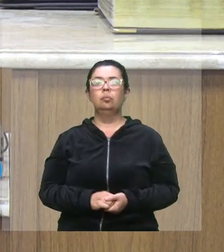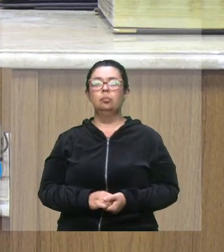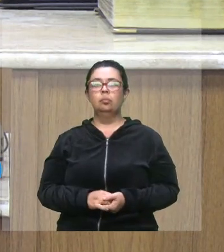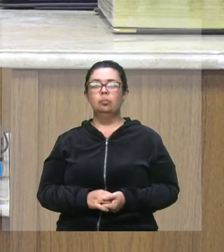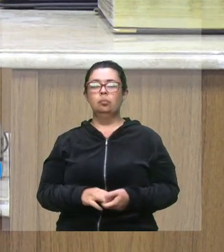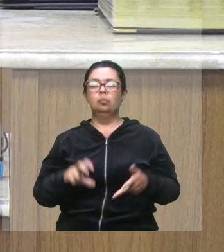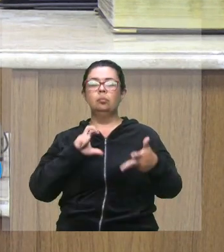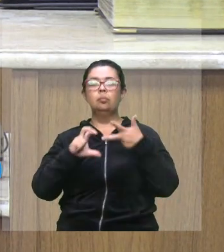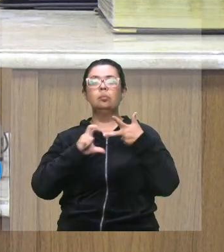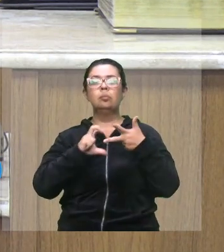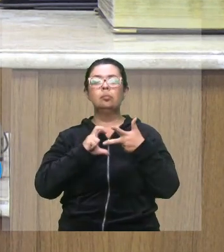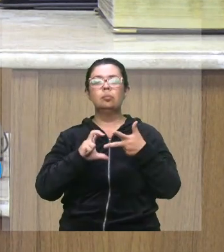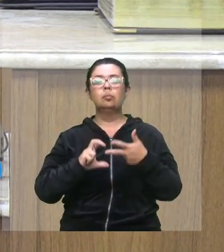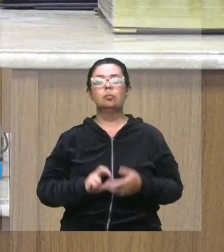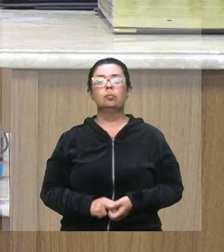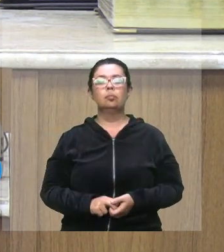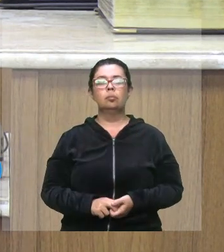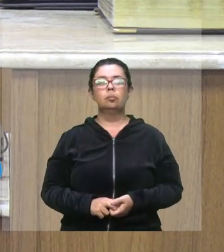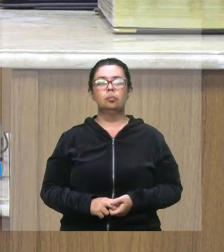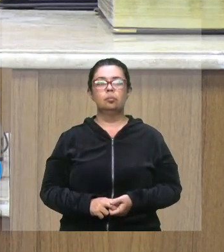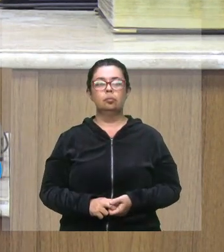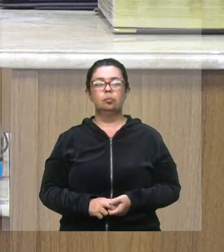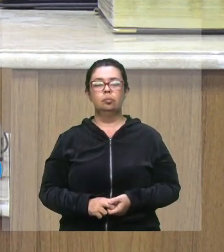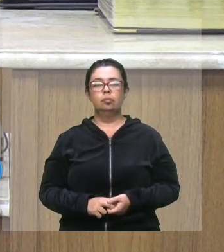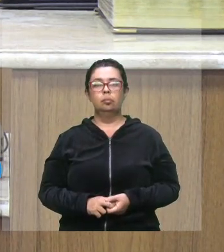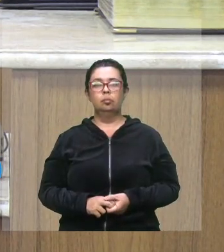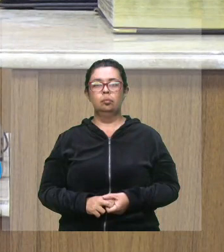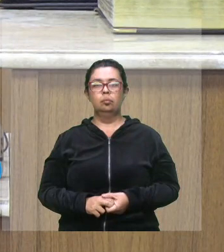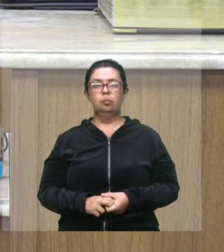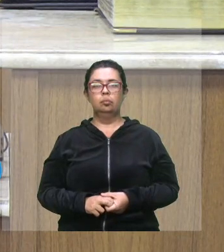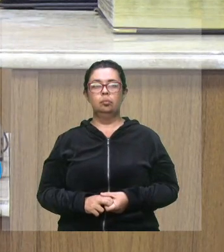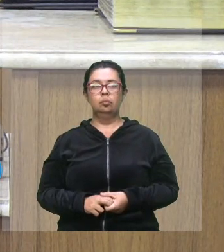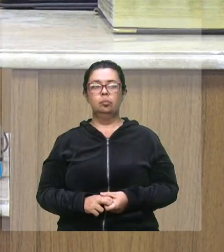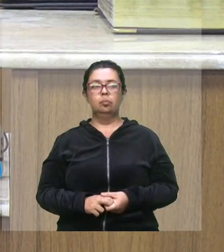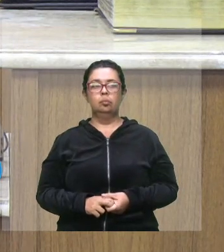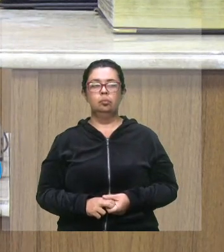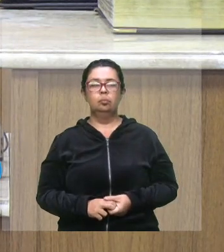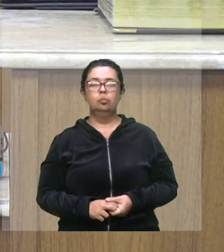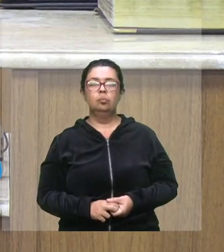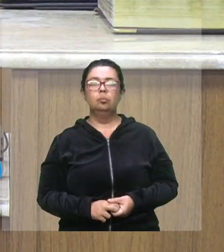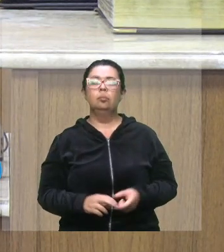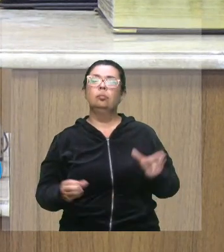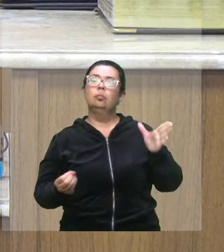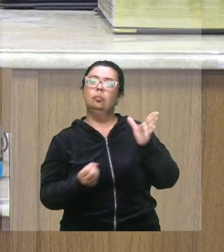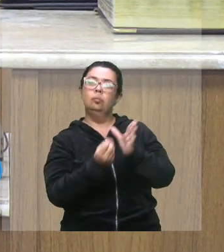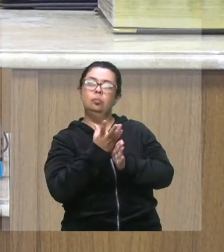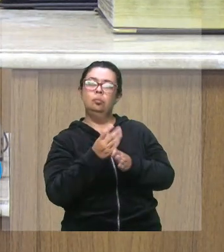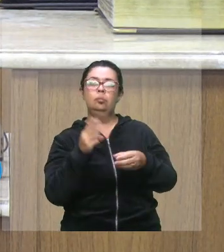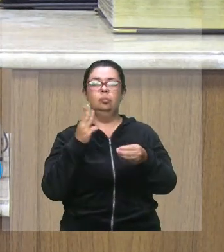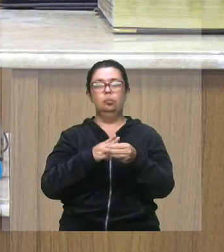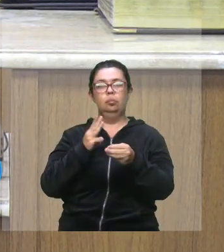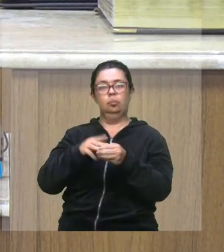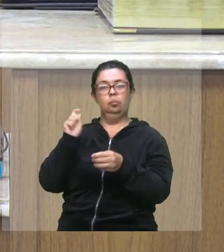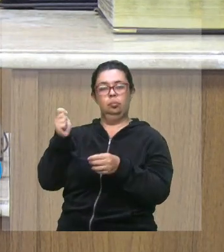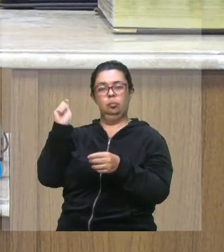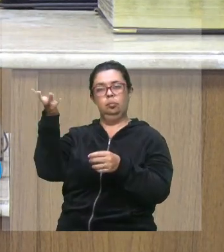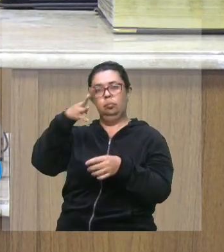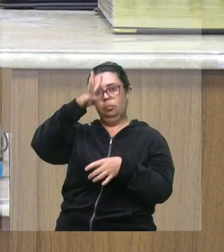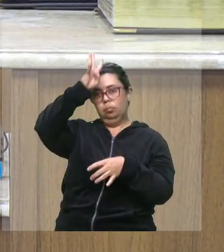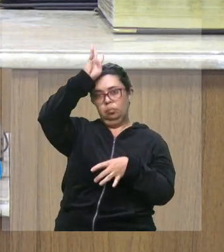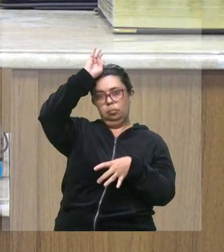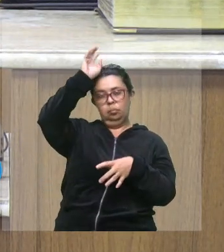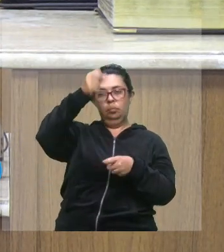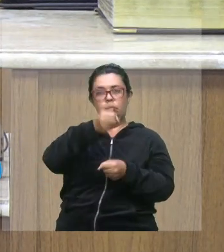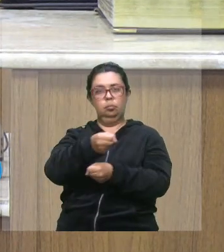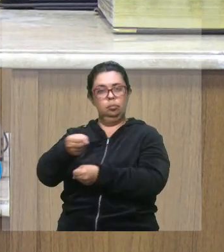9.359/2024 do Poder Executivo institui no município de Assis a Brigada Civil Voluntária de Combate a Incêndios e dá